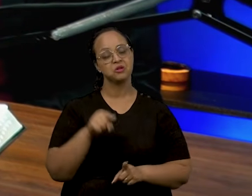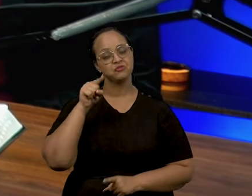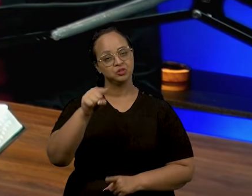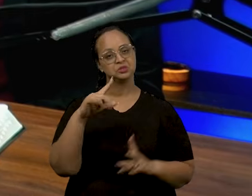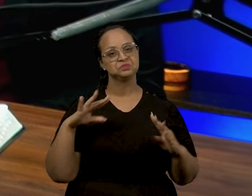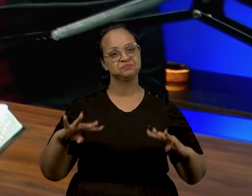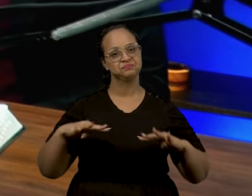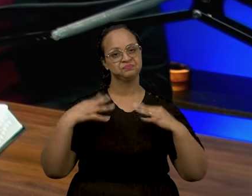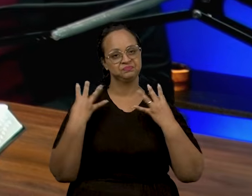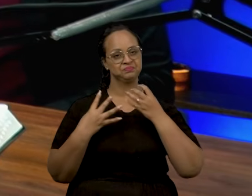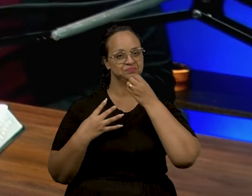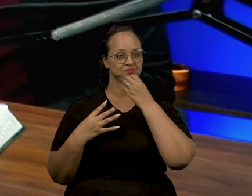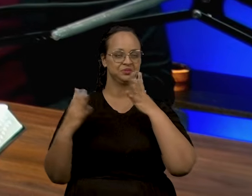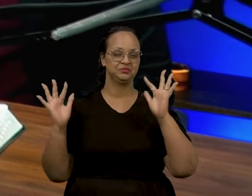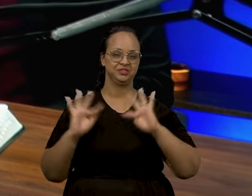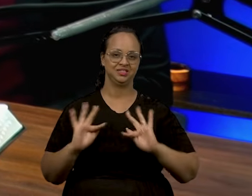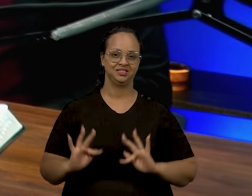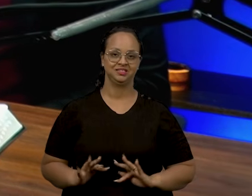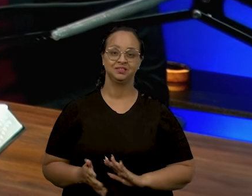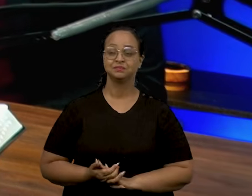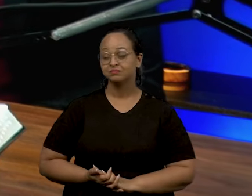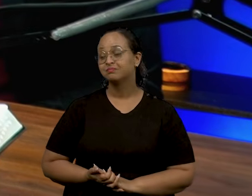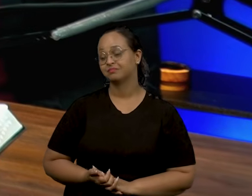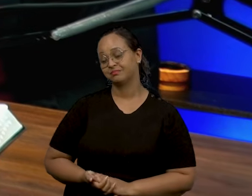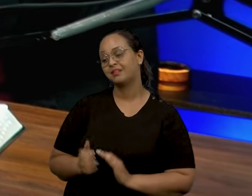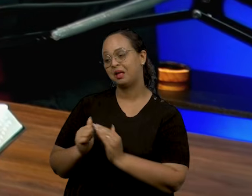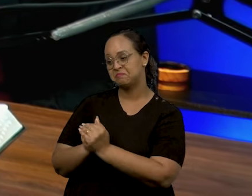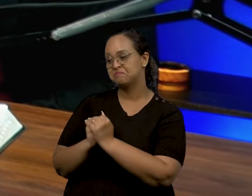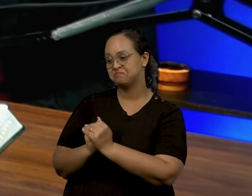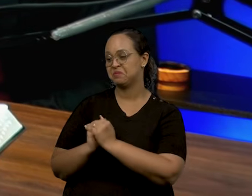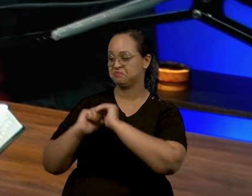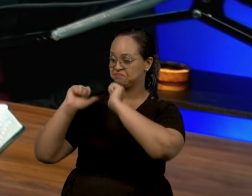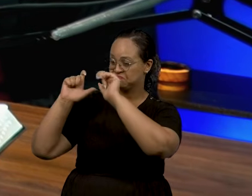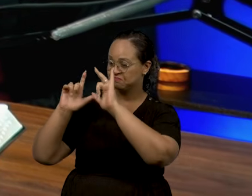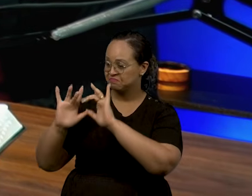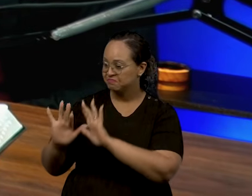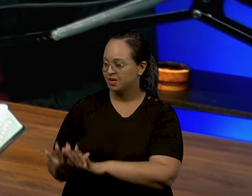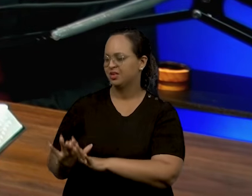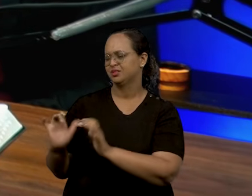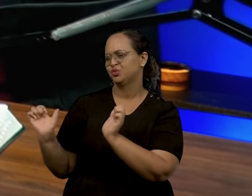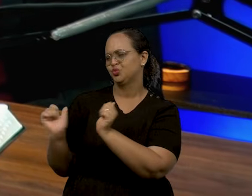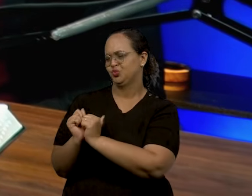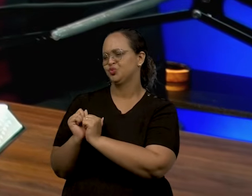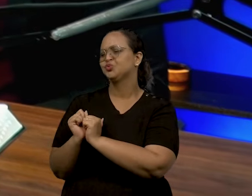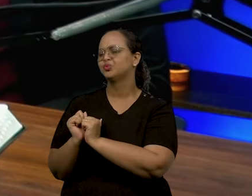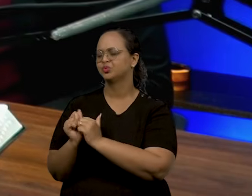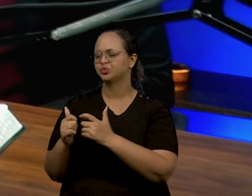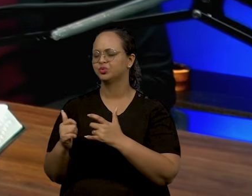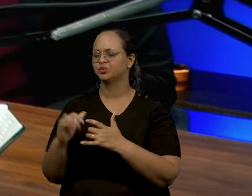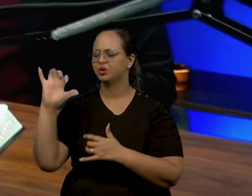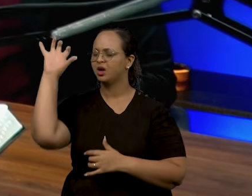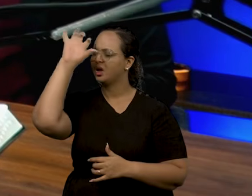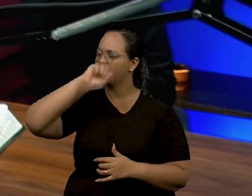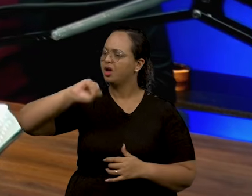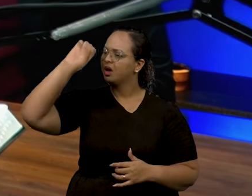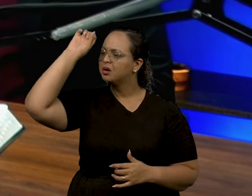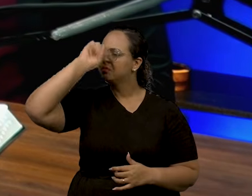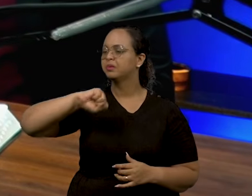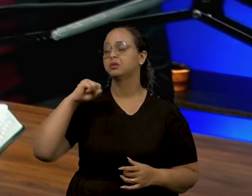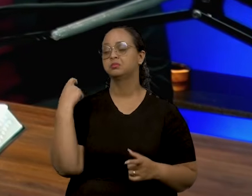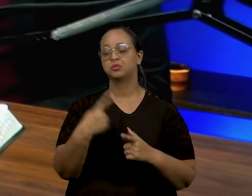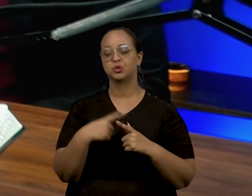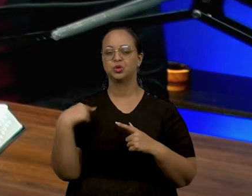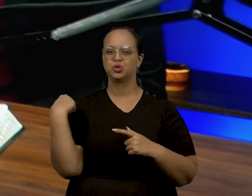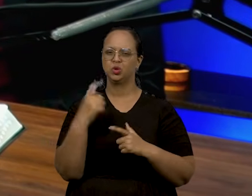Uma alegria estar esse período com os irmãos. Amém. Uma grande bênção, um grande momento de aprendizado. Sempre que